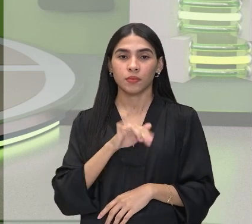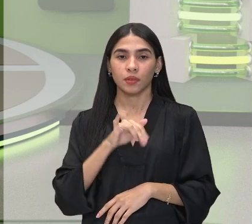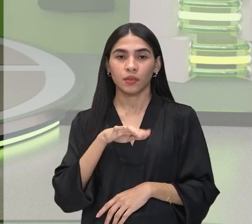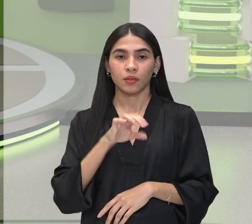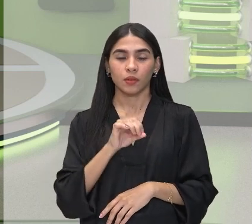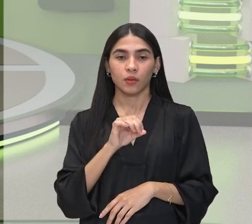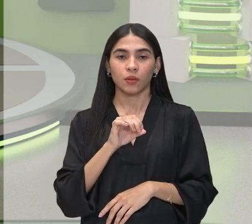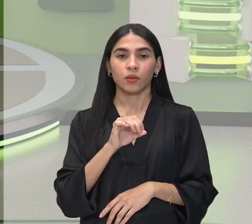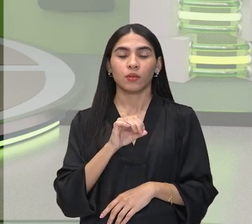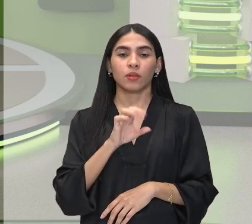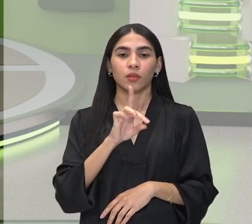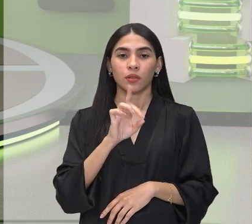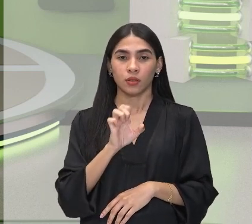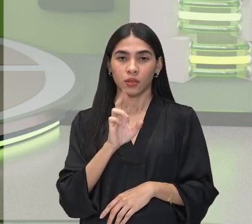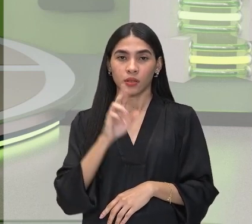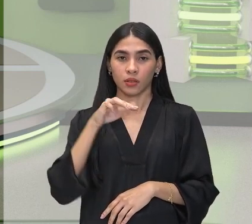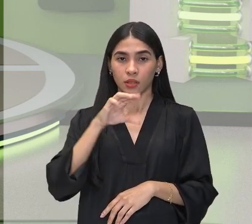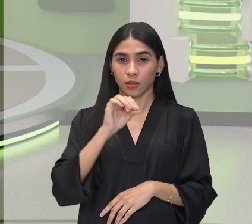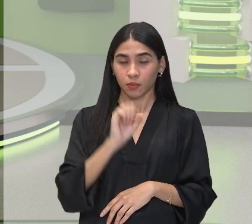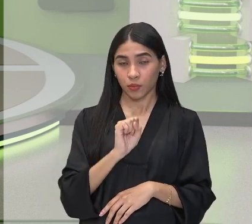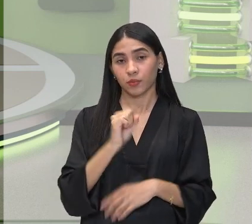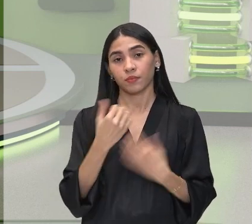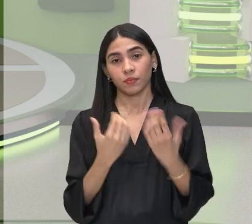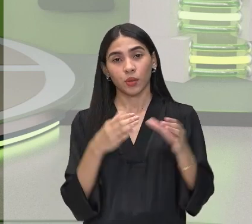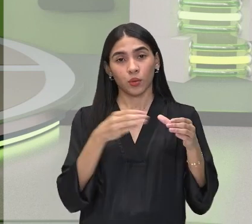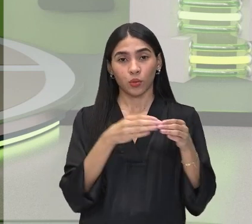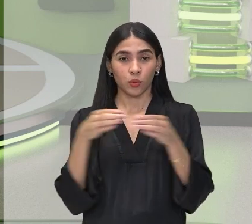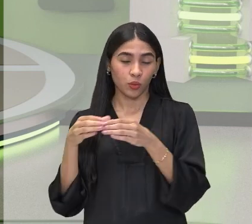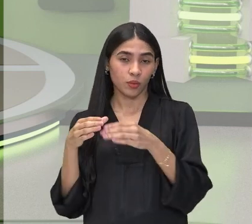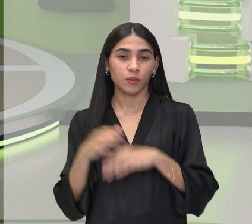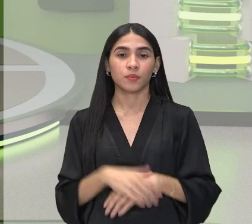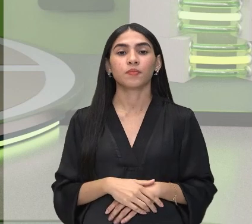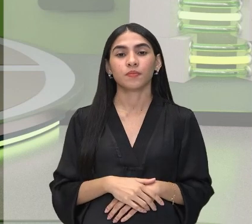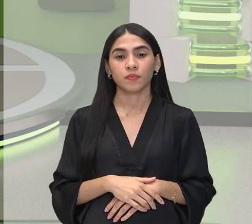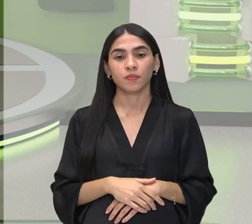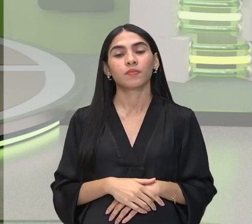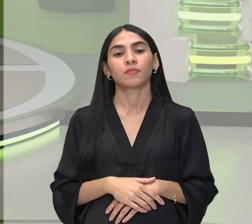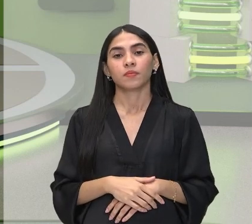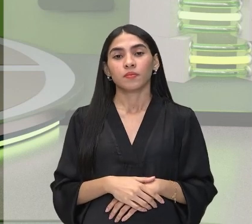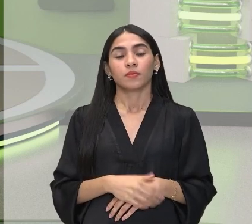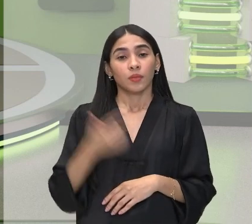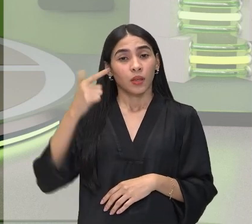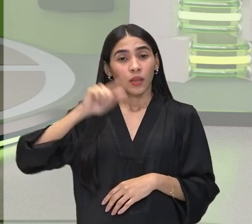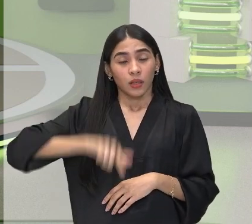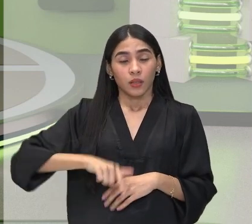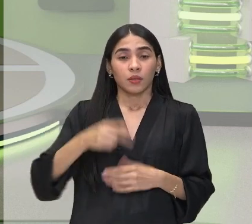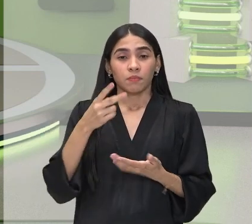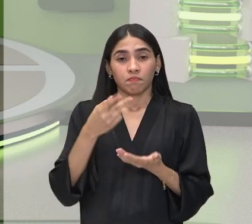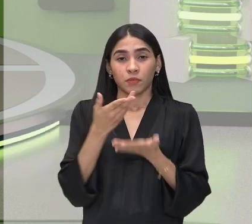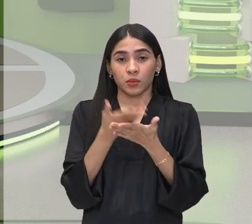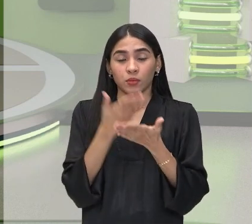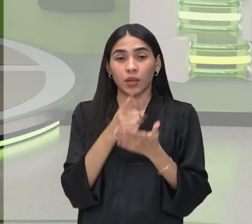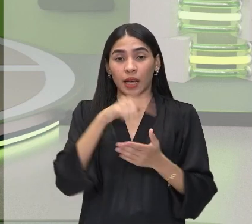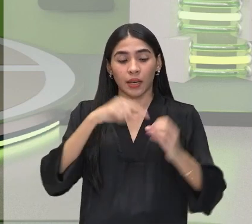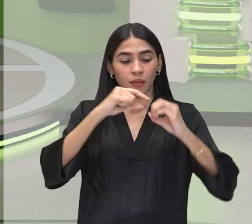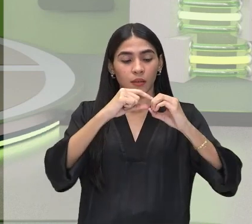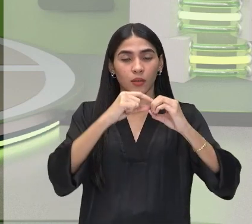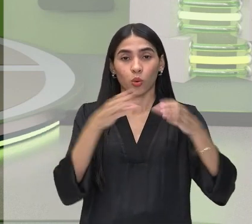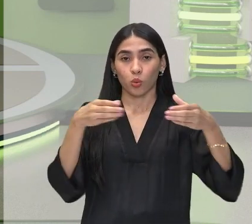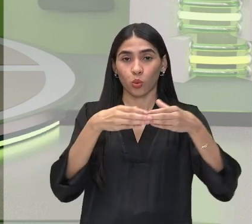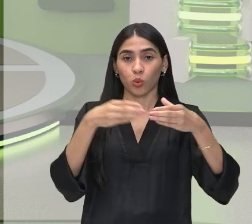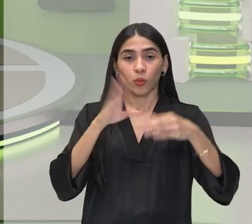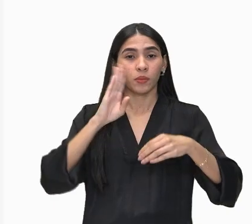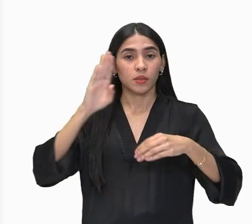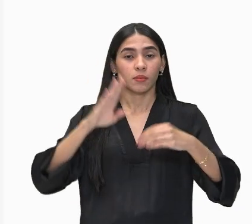equinodermos, e tanto eles quanto moluscos, recobrando aí uma característica, são invertebrados. Mas